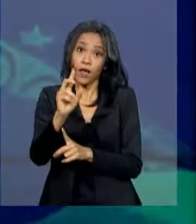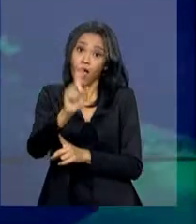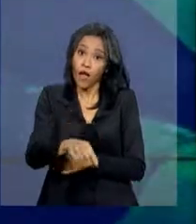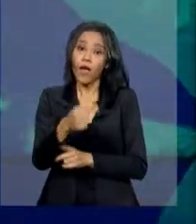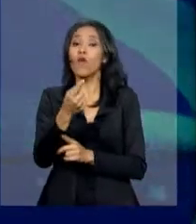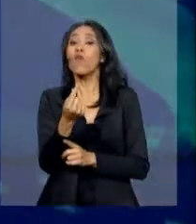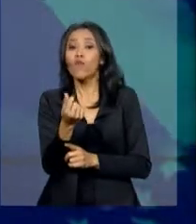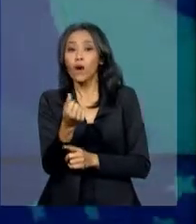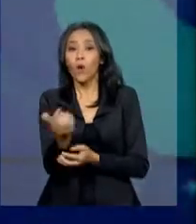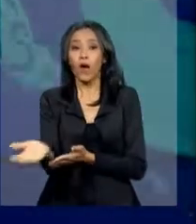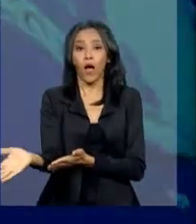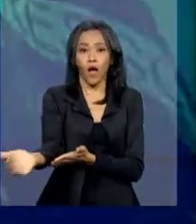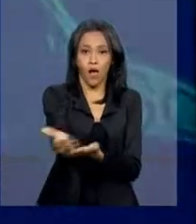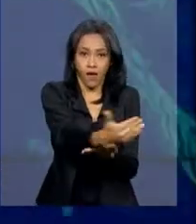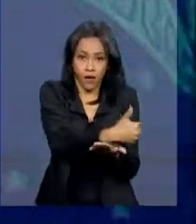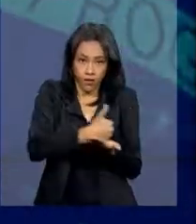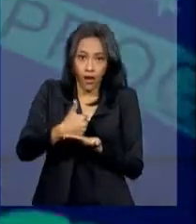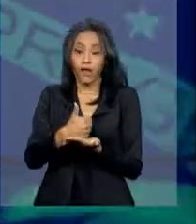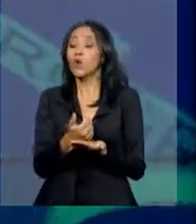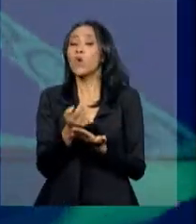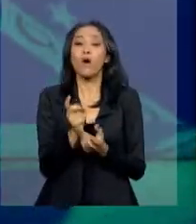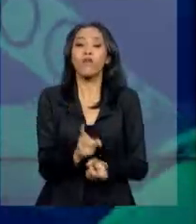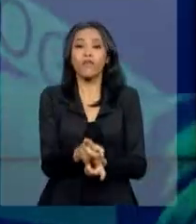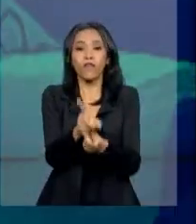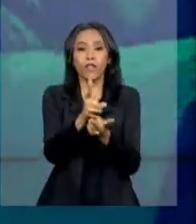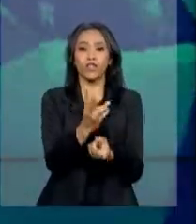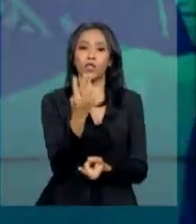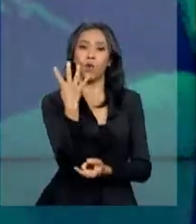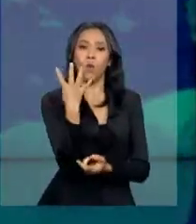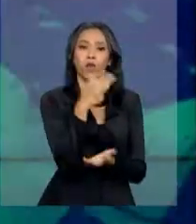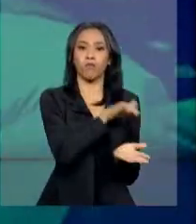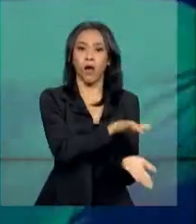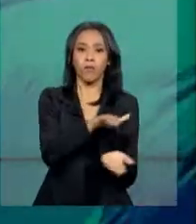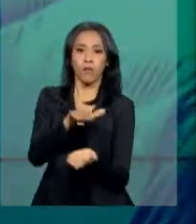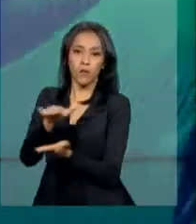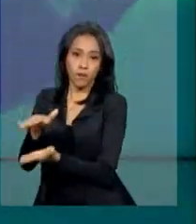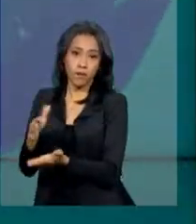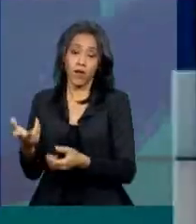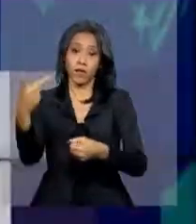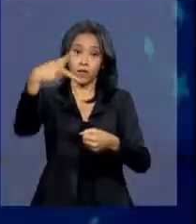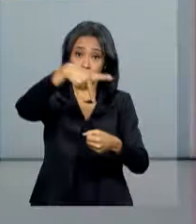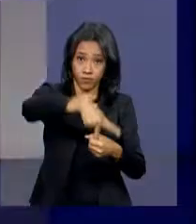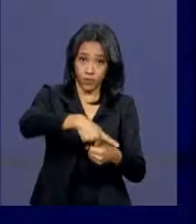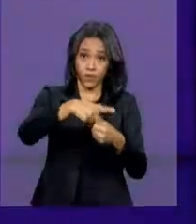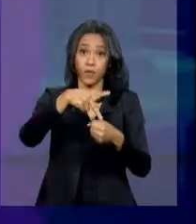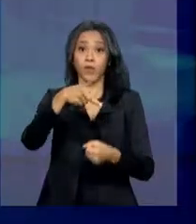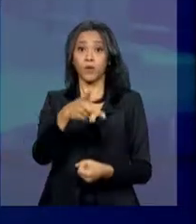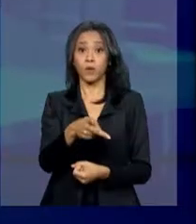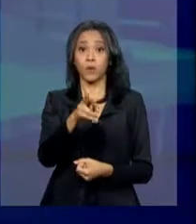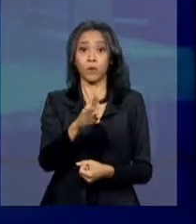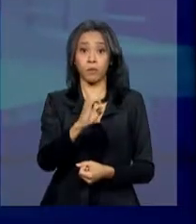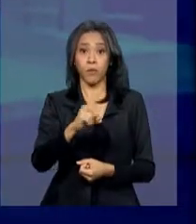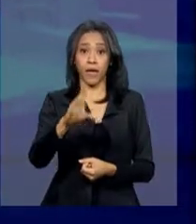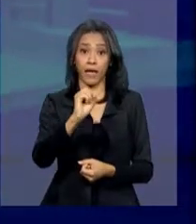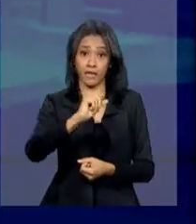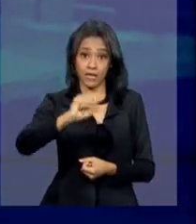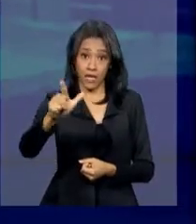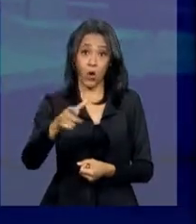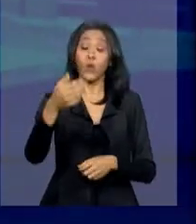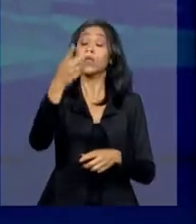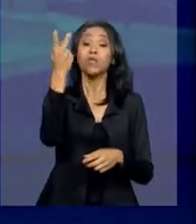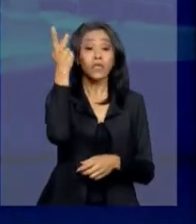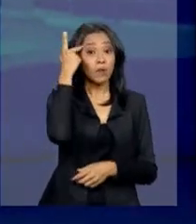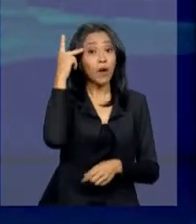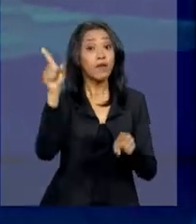pela união com a venda de quatro blocos do pré-sal nas bacias de campos no rio de janeiro e santos em são paulo o leilão